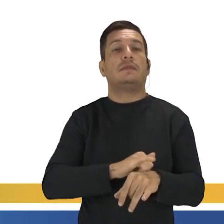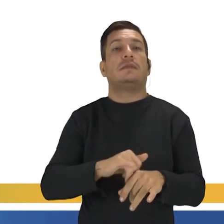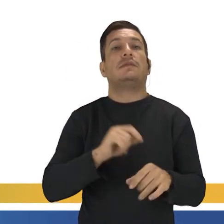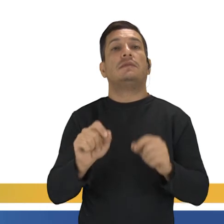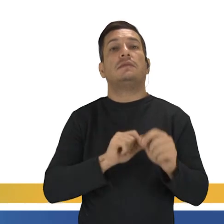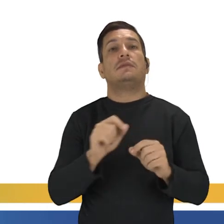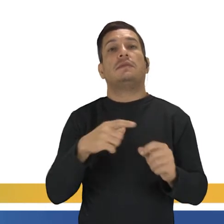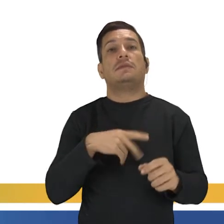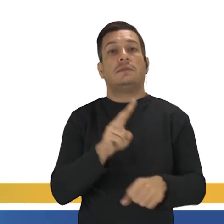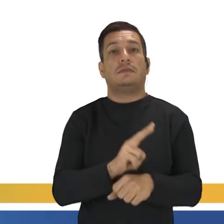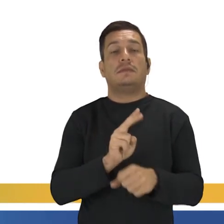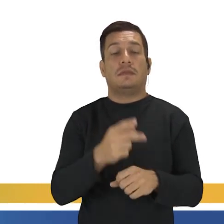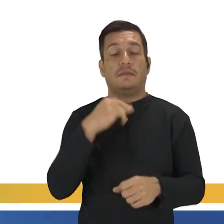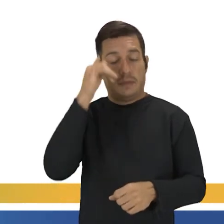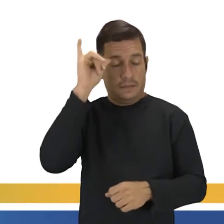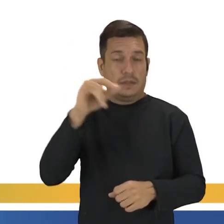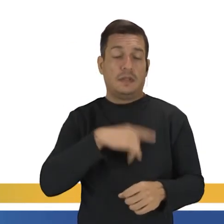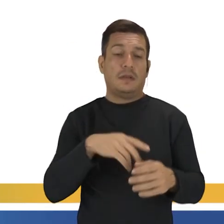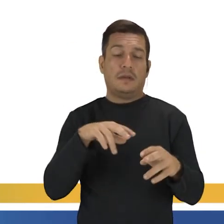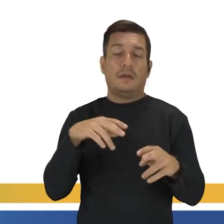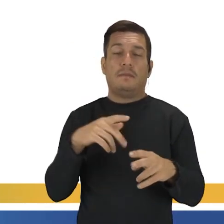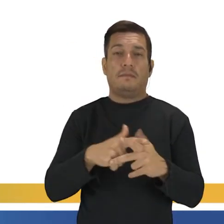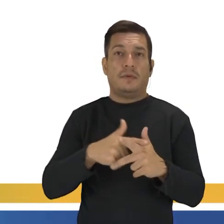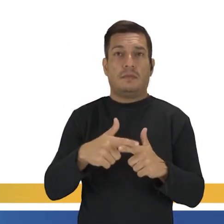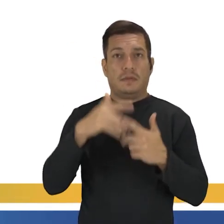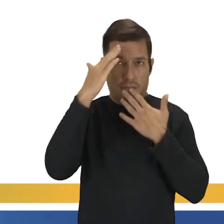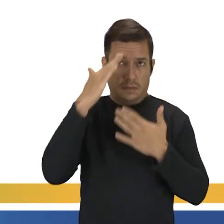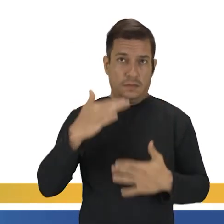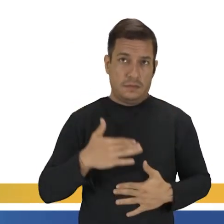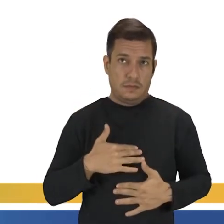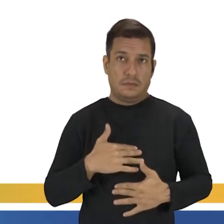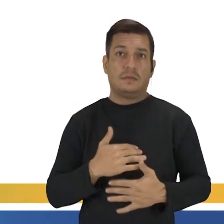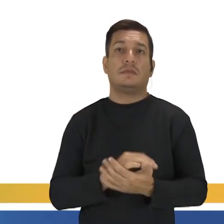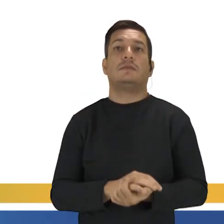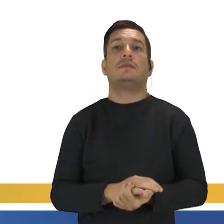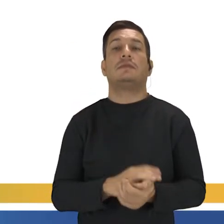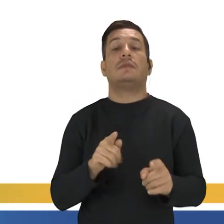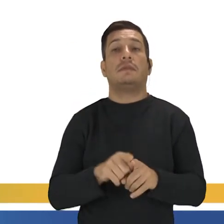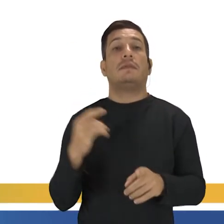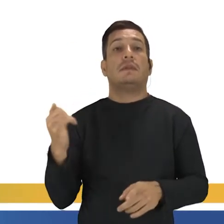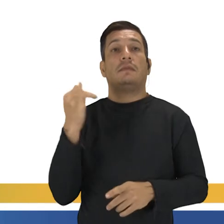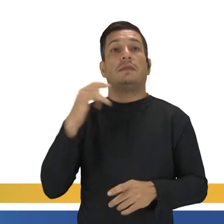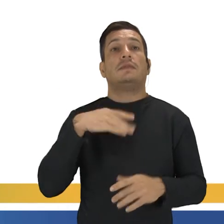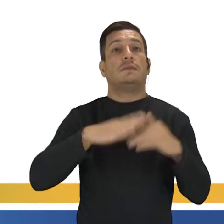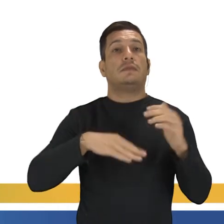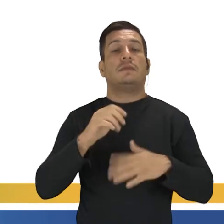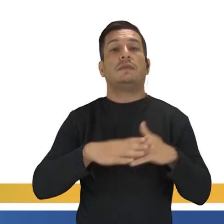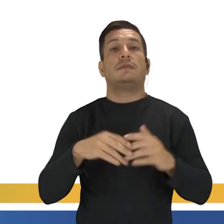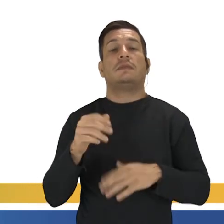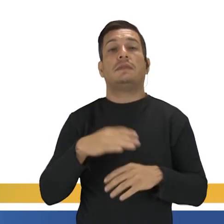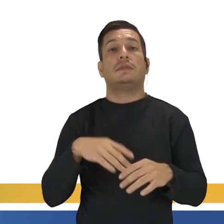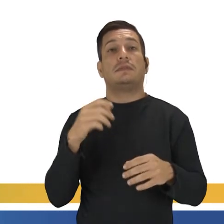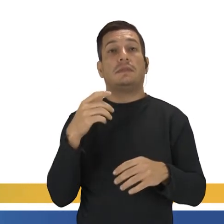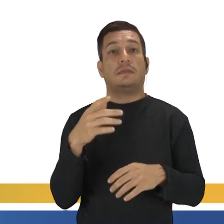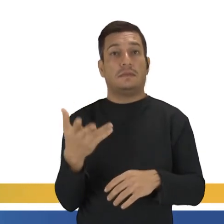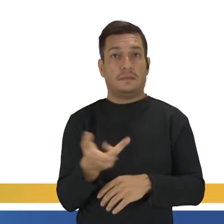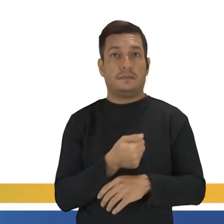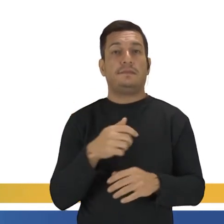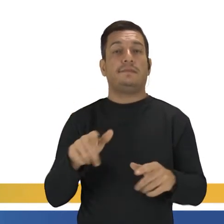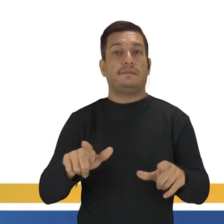É fundamental isso, tá? Podemos concluir que uma pessoa que pratica regularmente exercícios físicos para alcançar